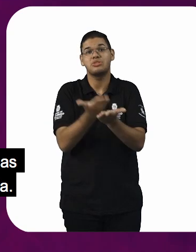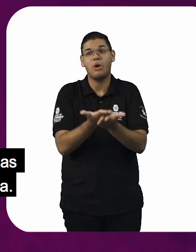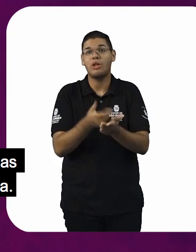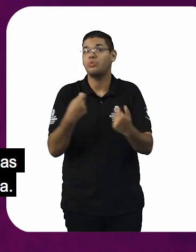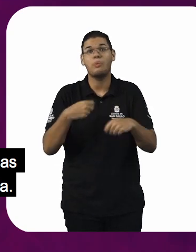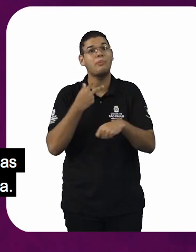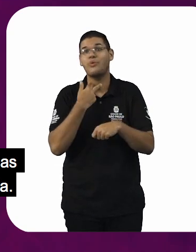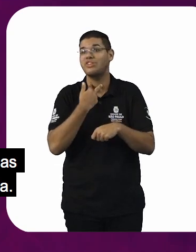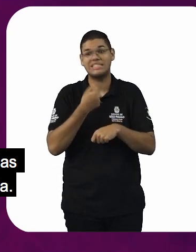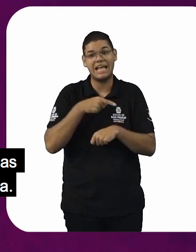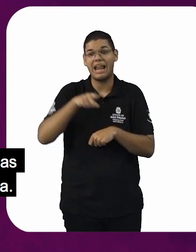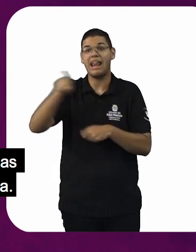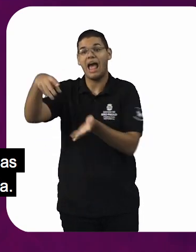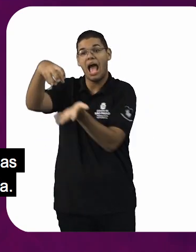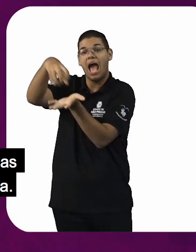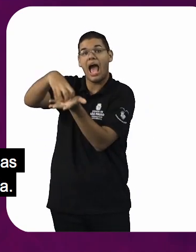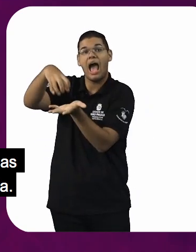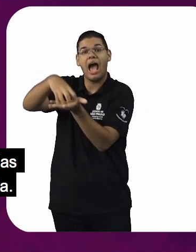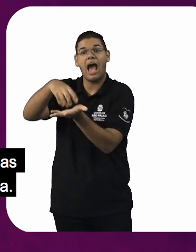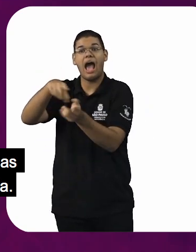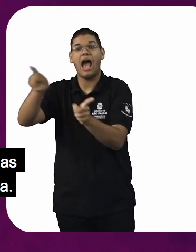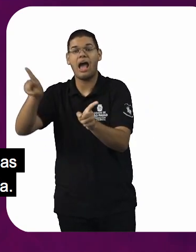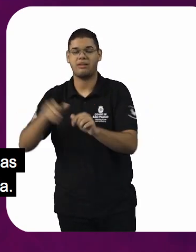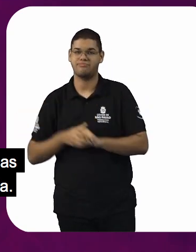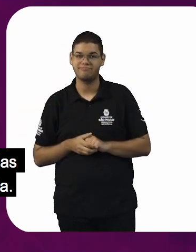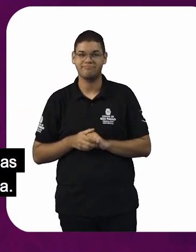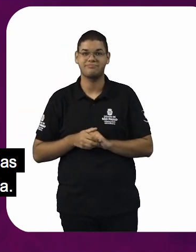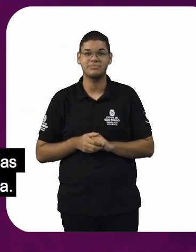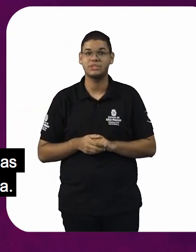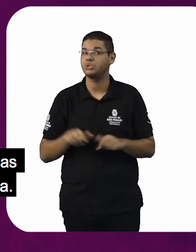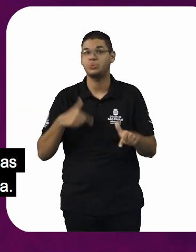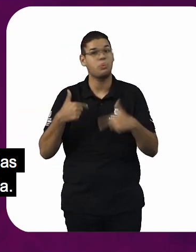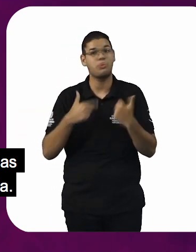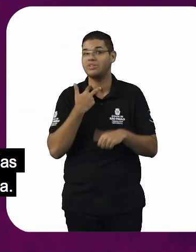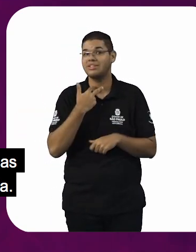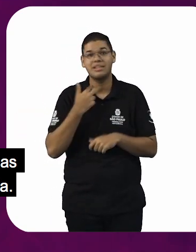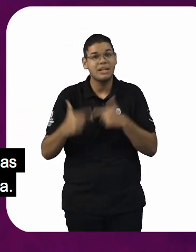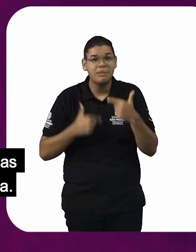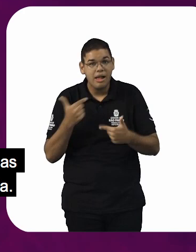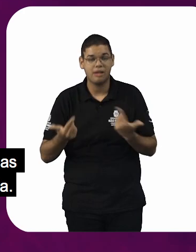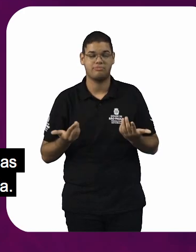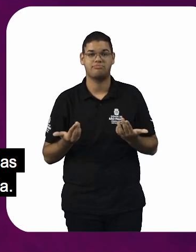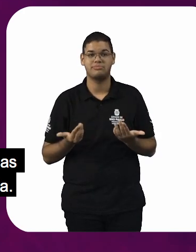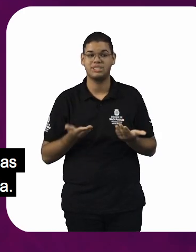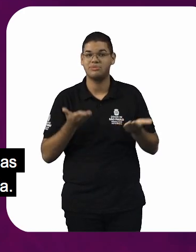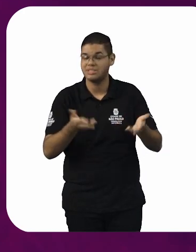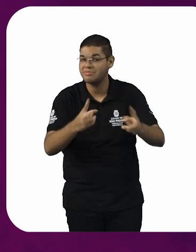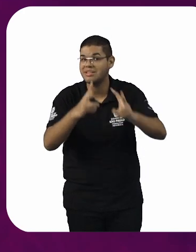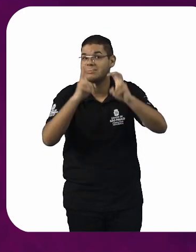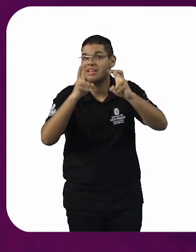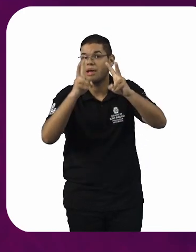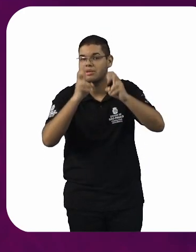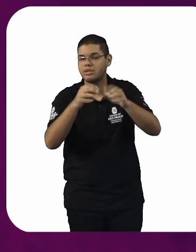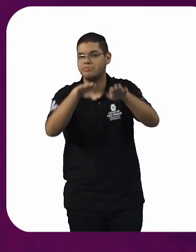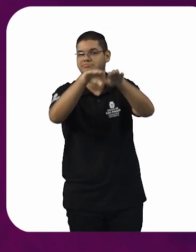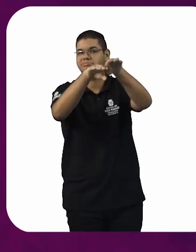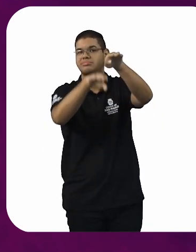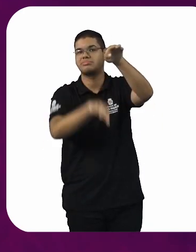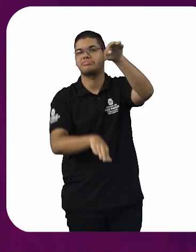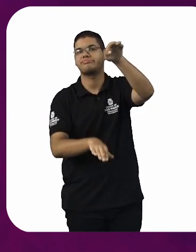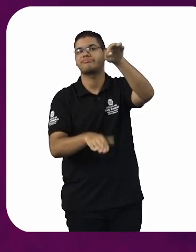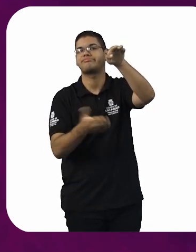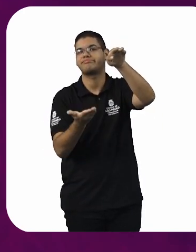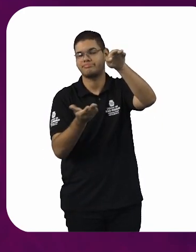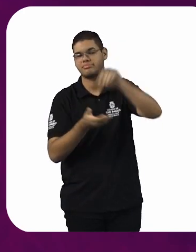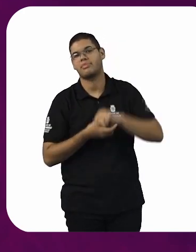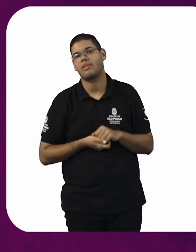ocupação formal. Mas elas estavam proibidas por lei de ter uma ocupação formal. Então, você vê que é uma incoerência. Então, essas pessoas